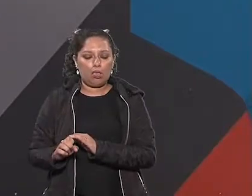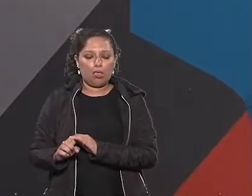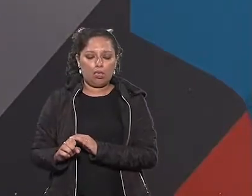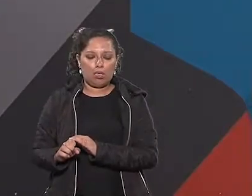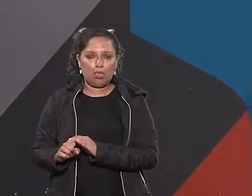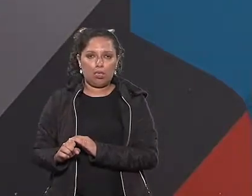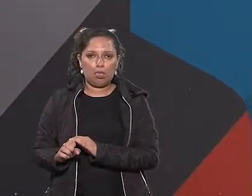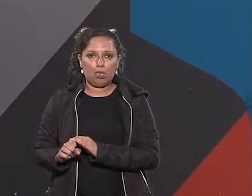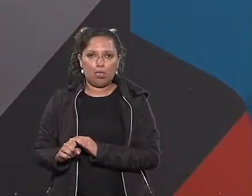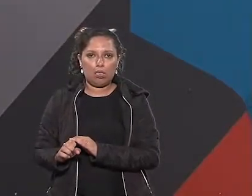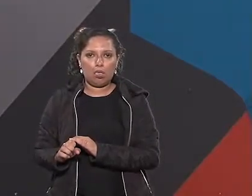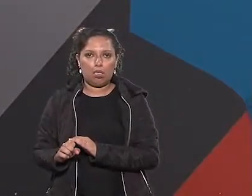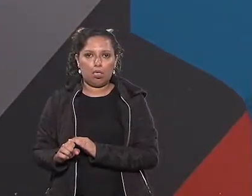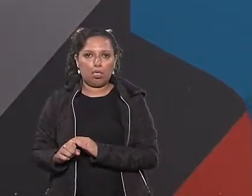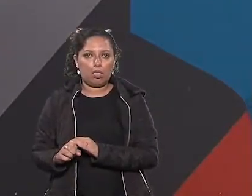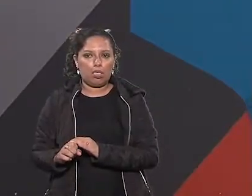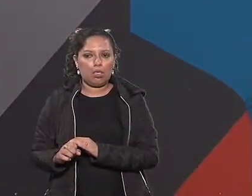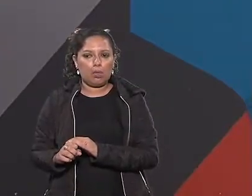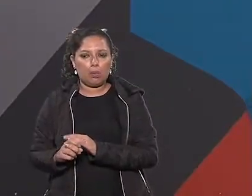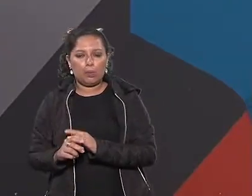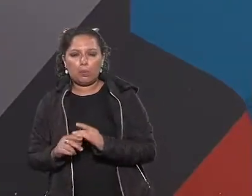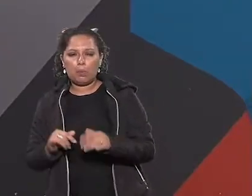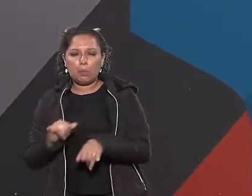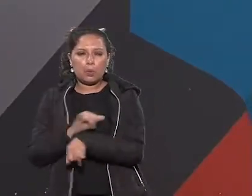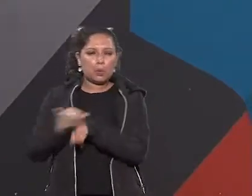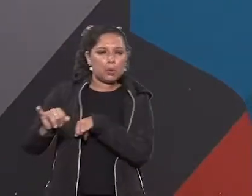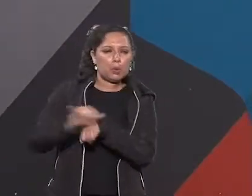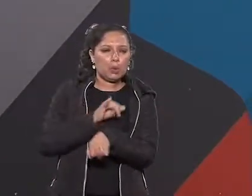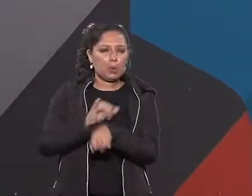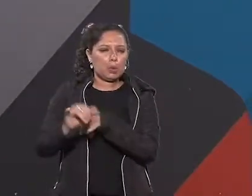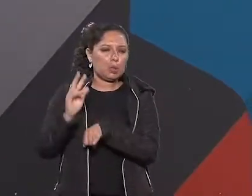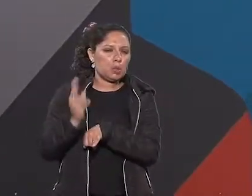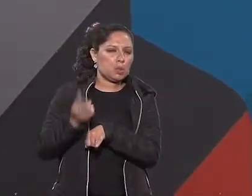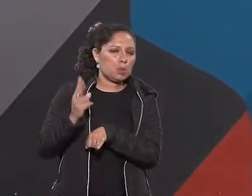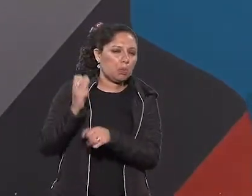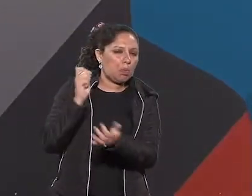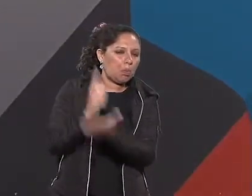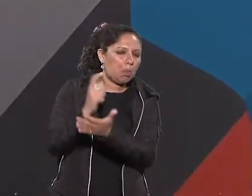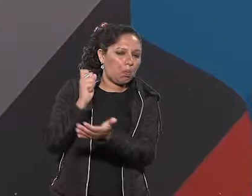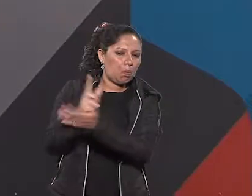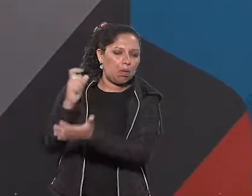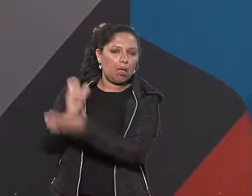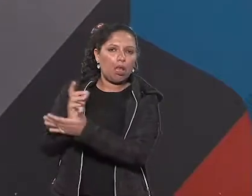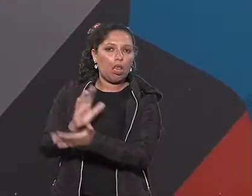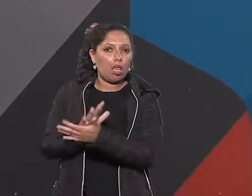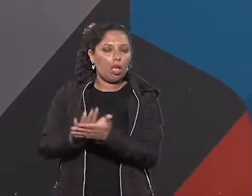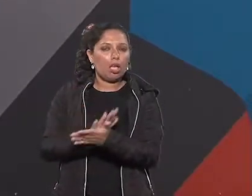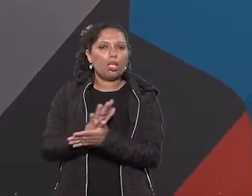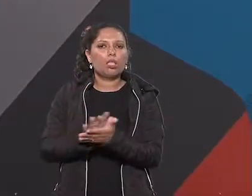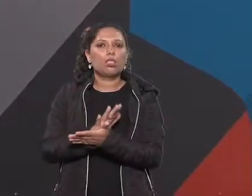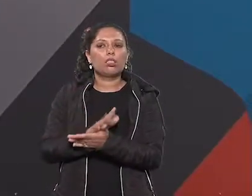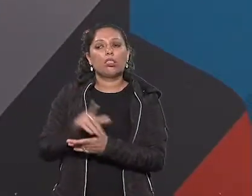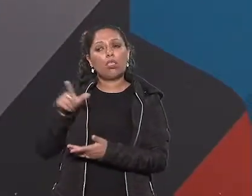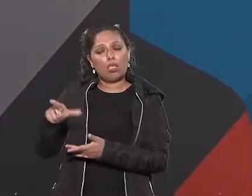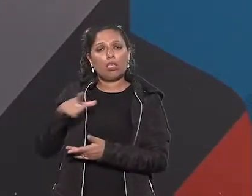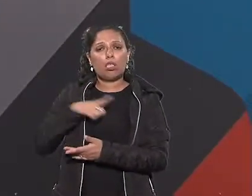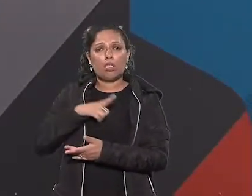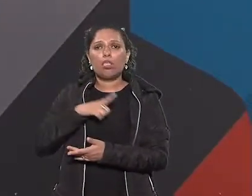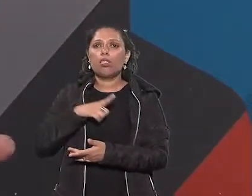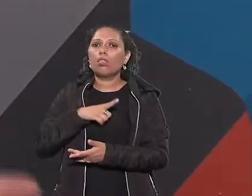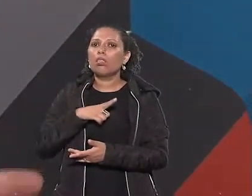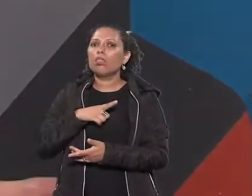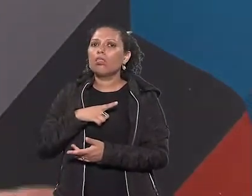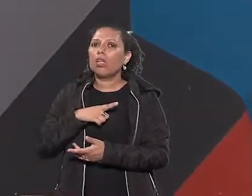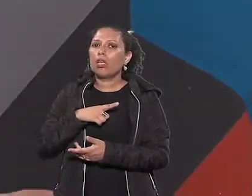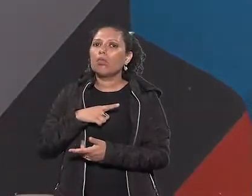caracterizado por usar estratégias para estar sempre devendo, para sempre não recolher seus impostos, ele tem algum